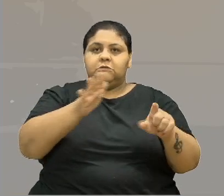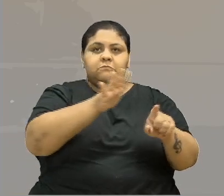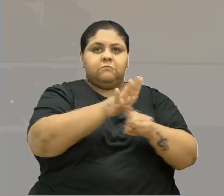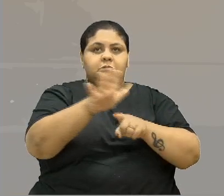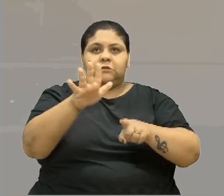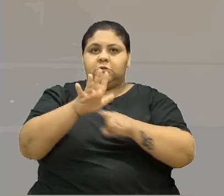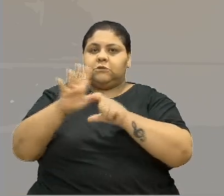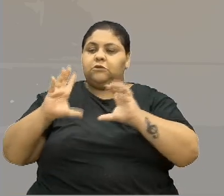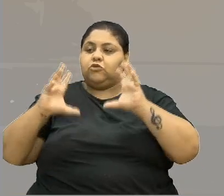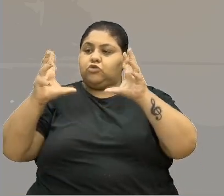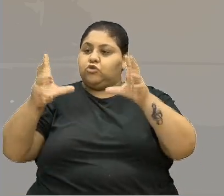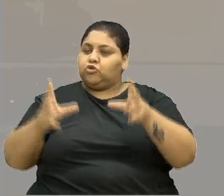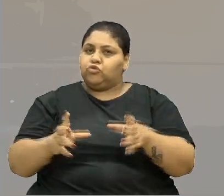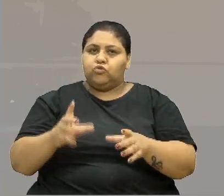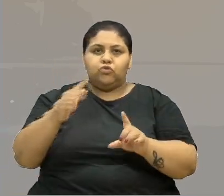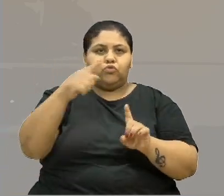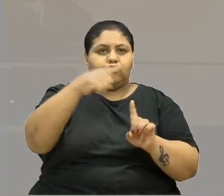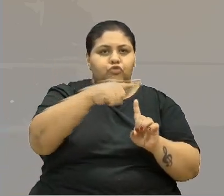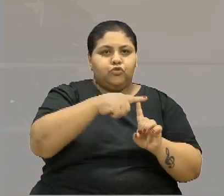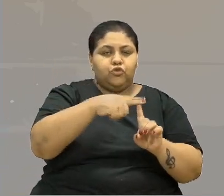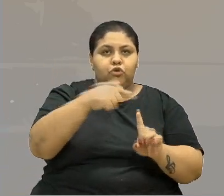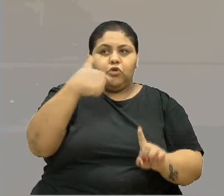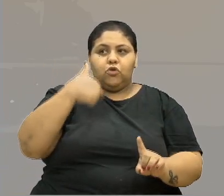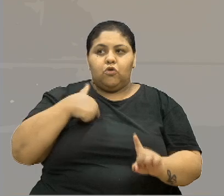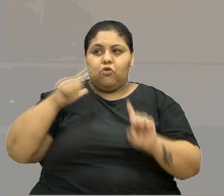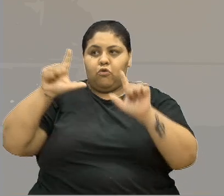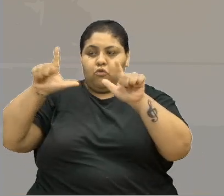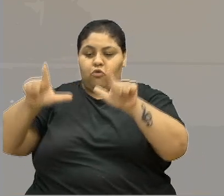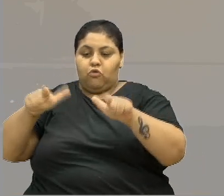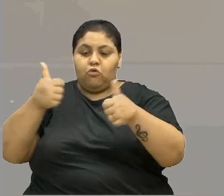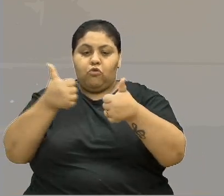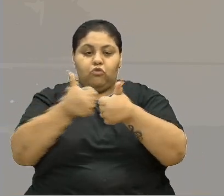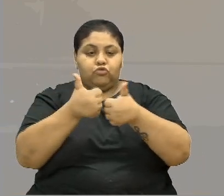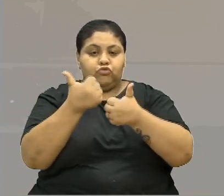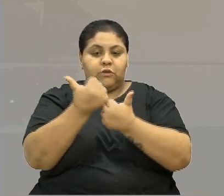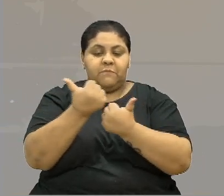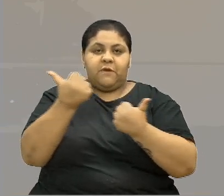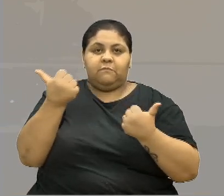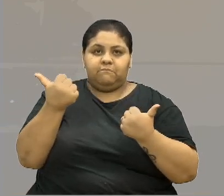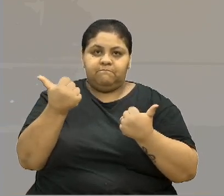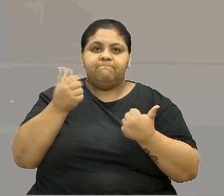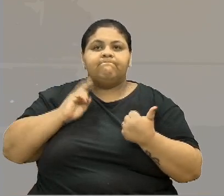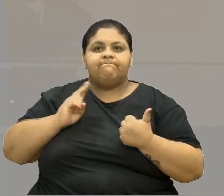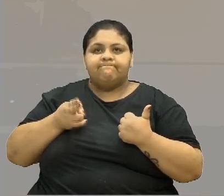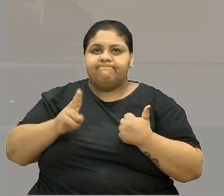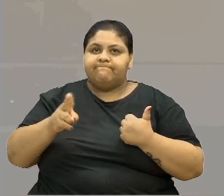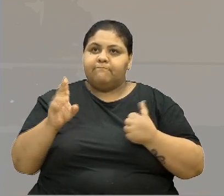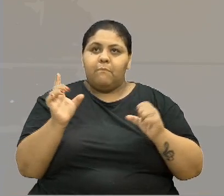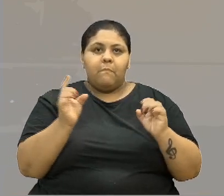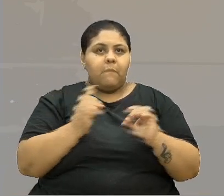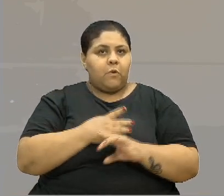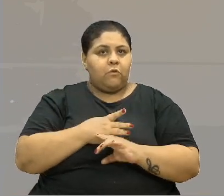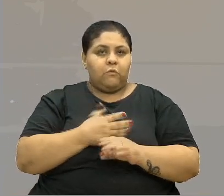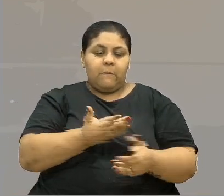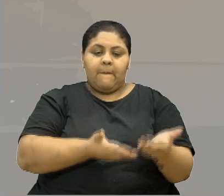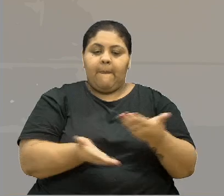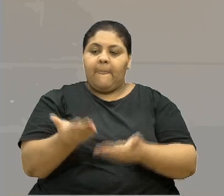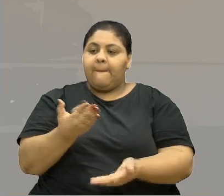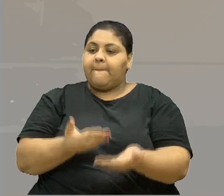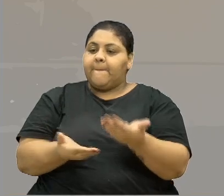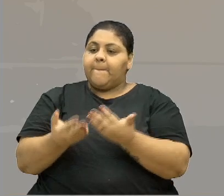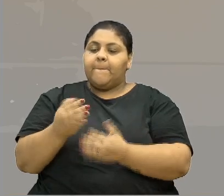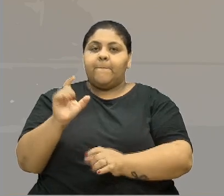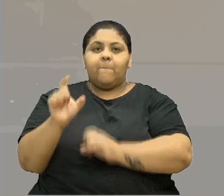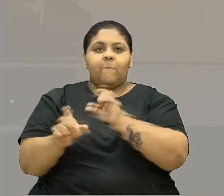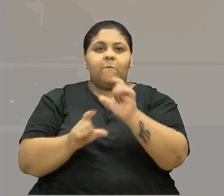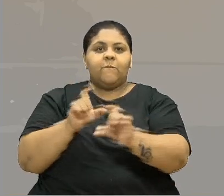de todas as naturezas. O meu gabinete, através da minha assessoria, sempre pronto a atender as